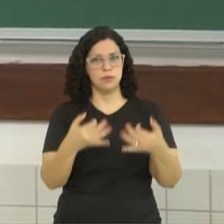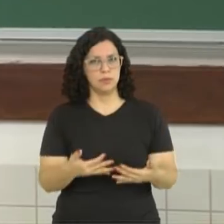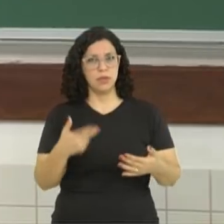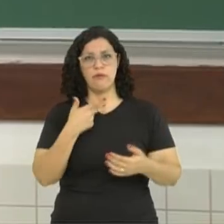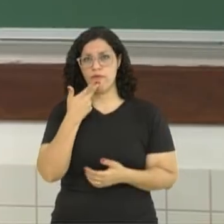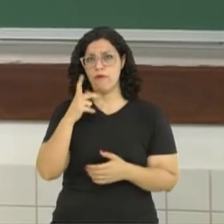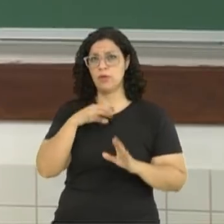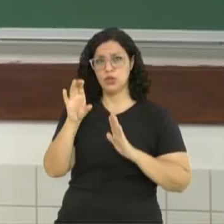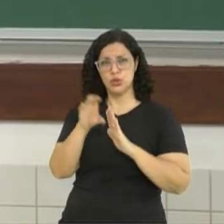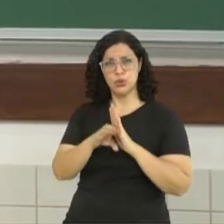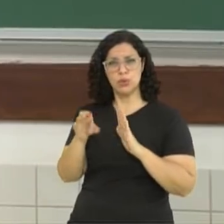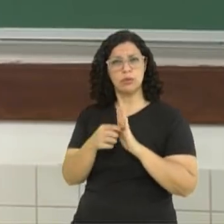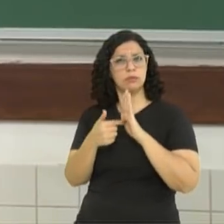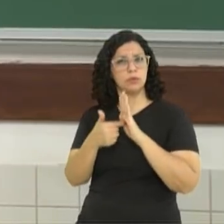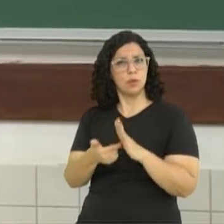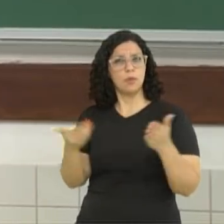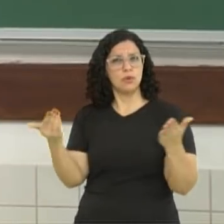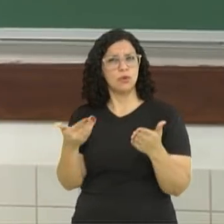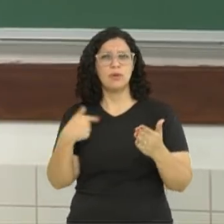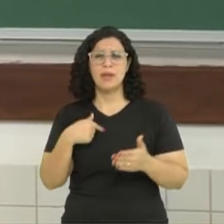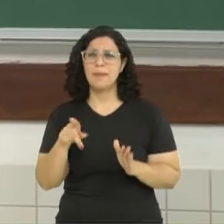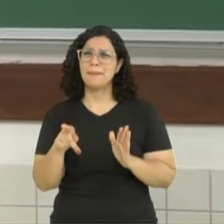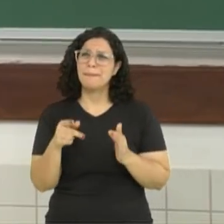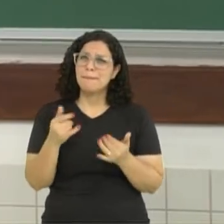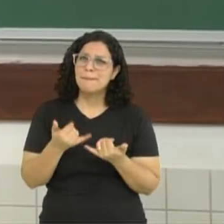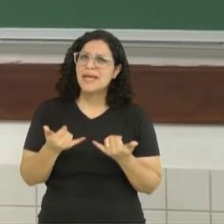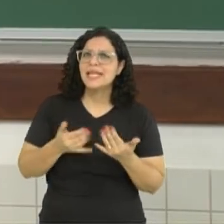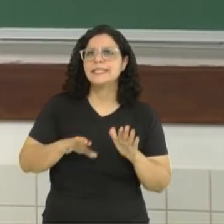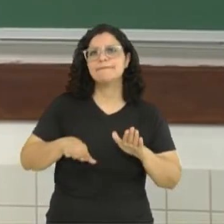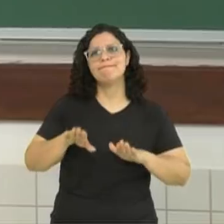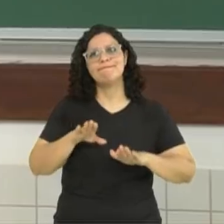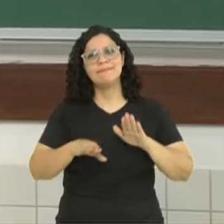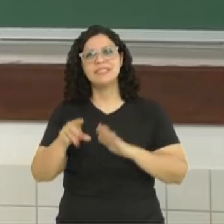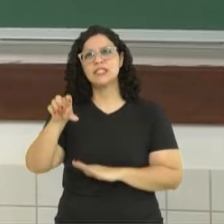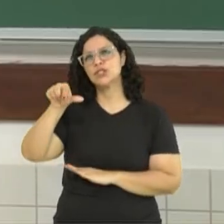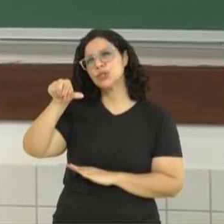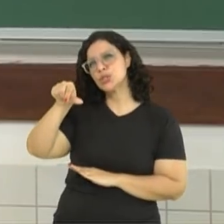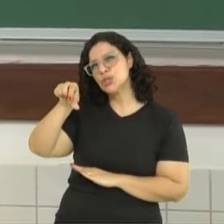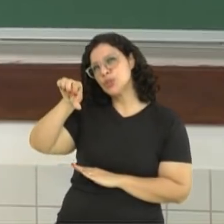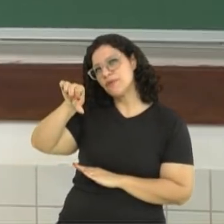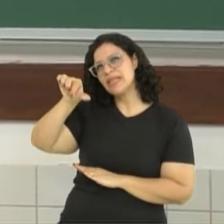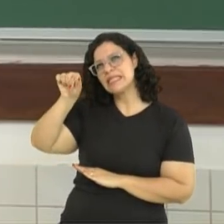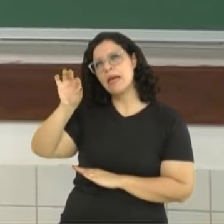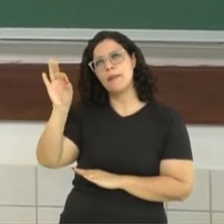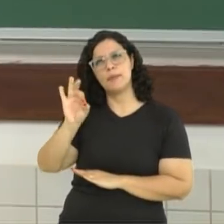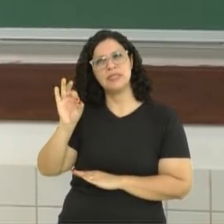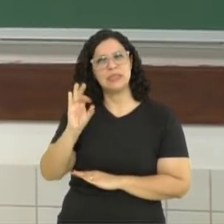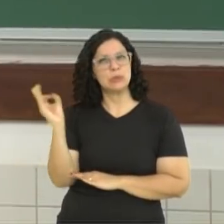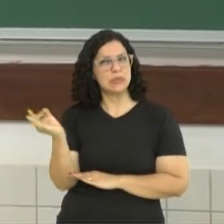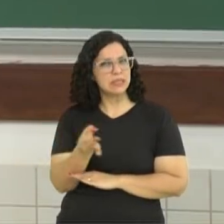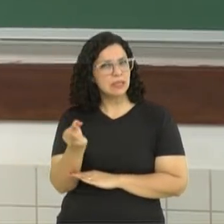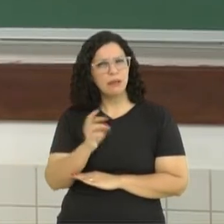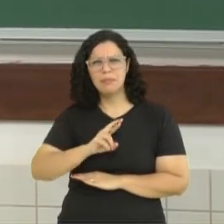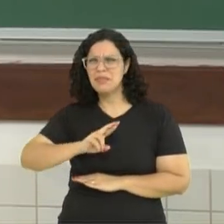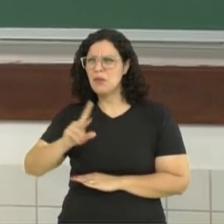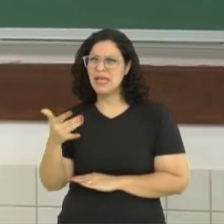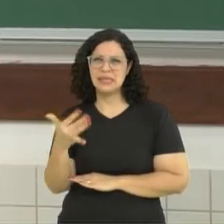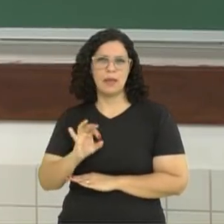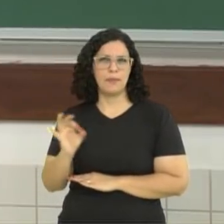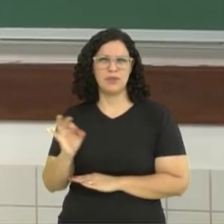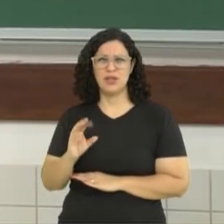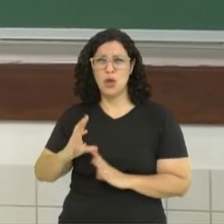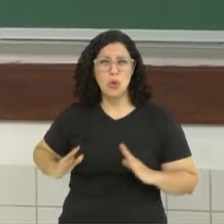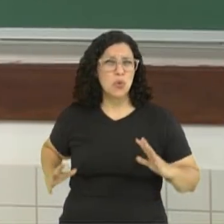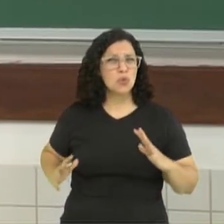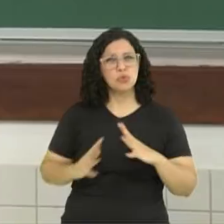que essa definição que eu estou colocando aqui é uma definição que, vamos colocar assim, que está 97% certa. Ela não está 100%, que é difícil uma definição que chegue